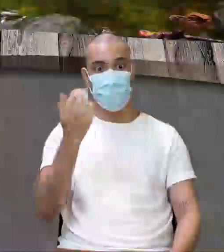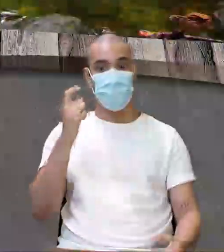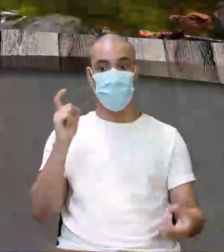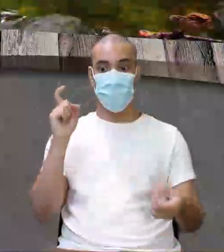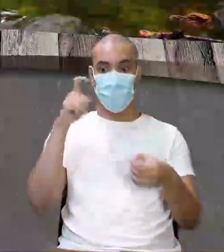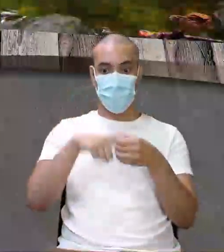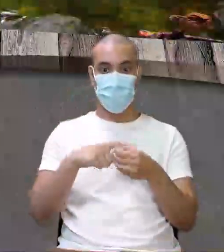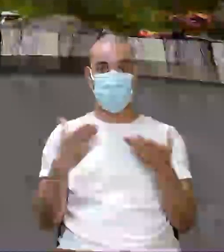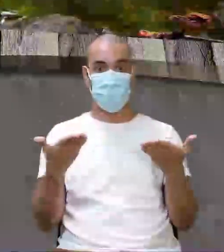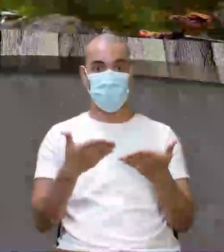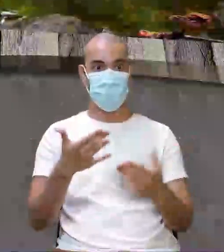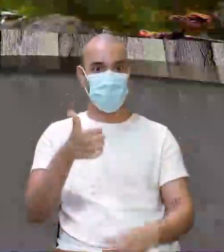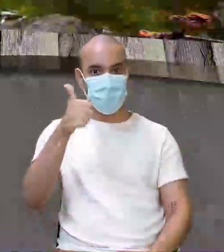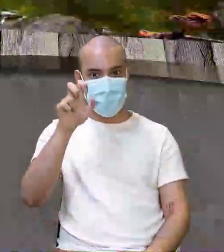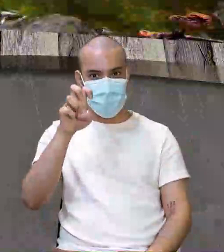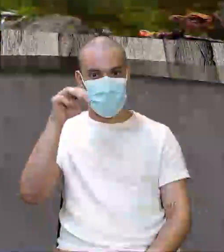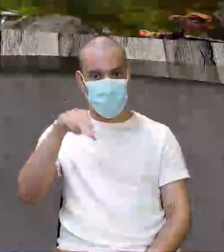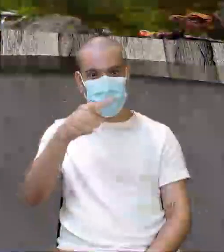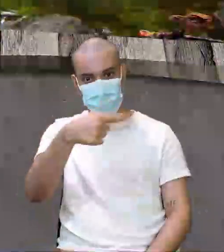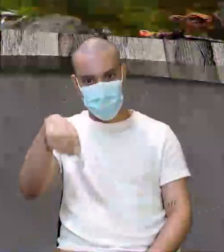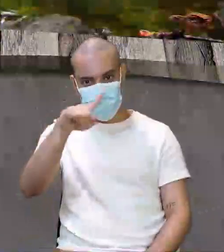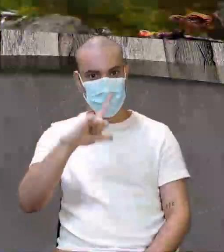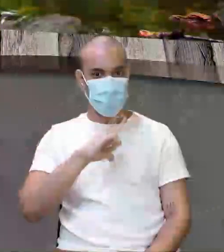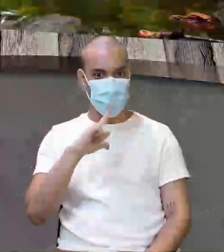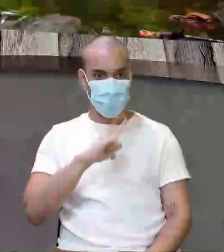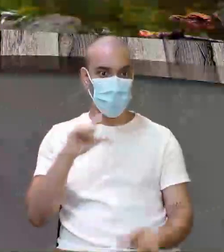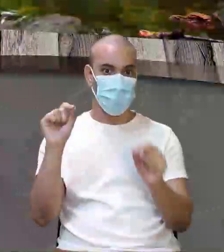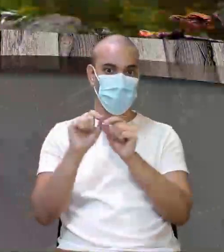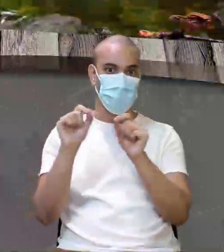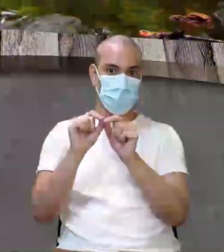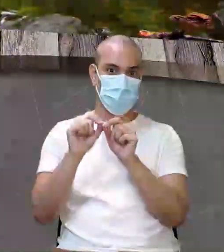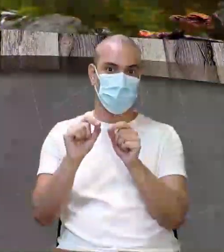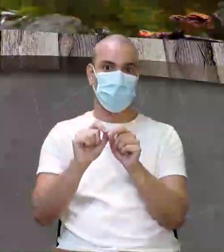Voltando agora, aqueles 15 minutinhos básicos que vocês têm aí para